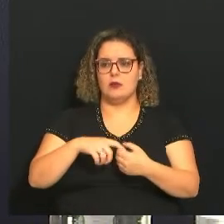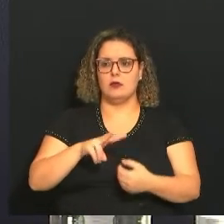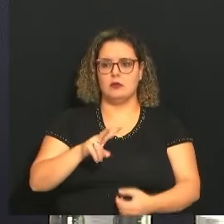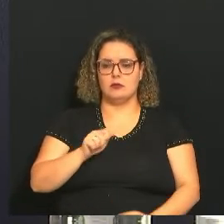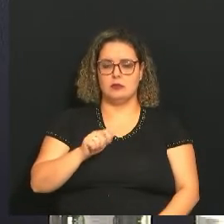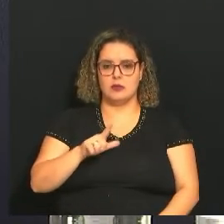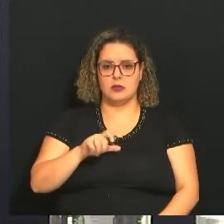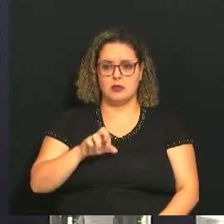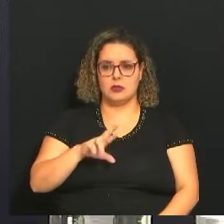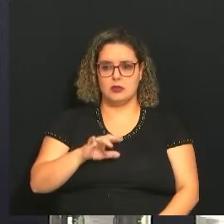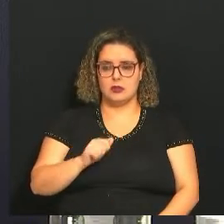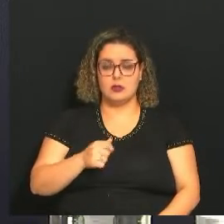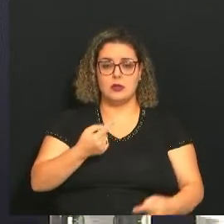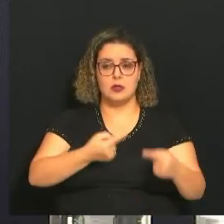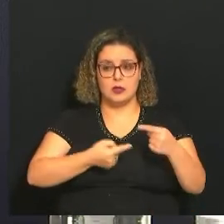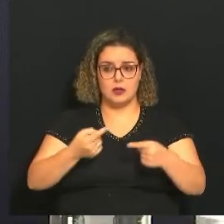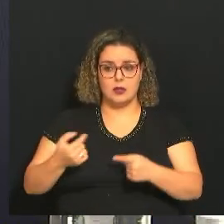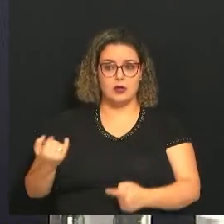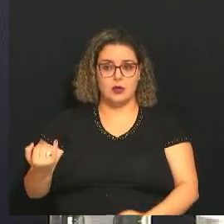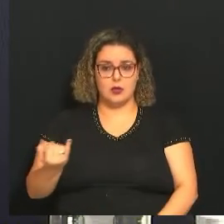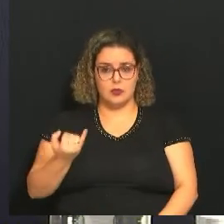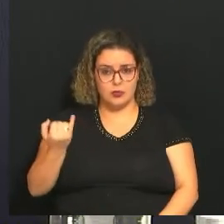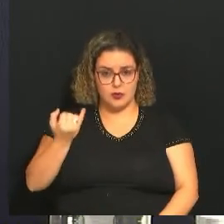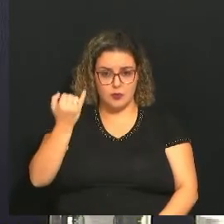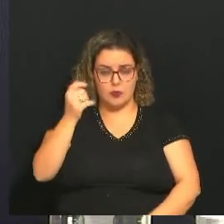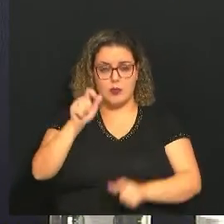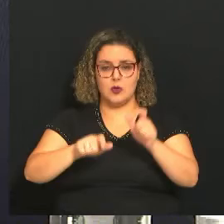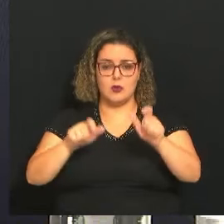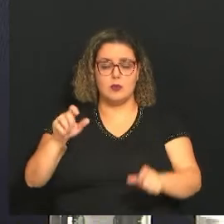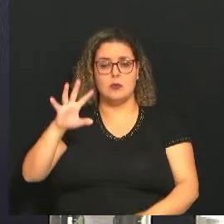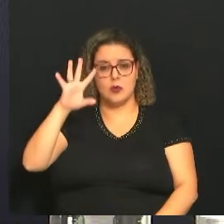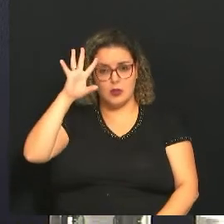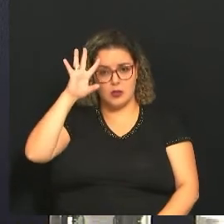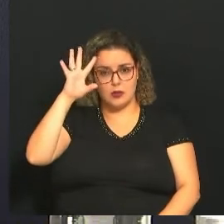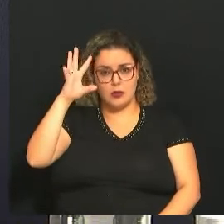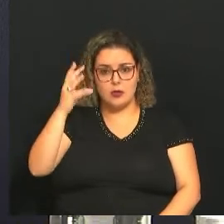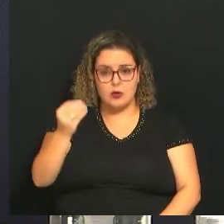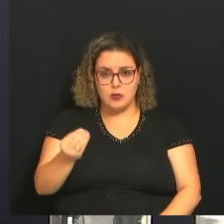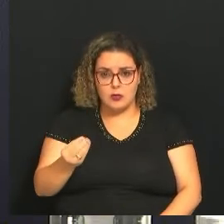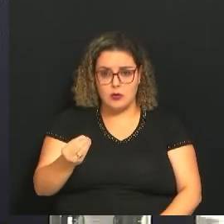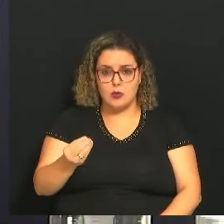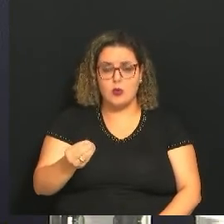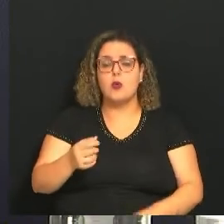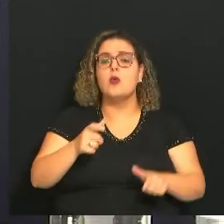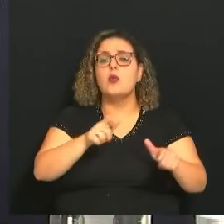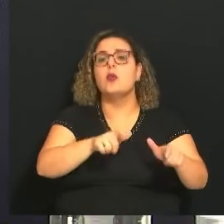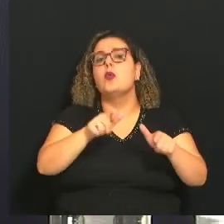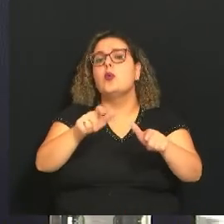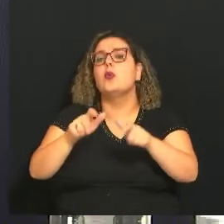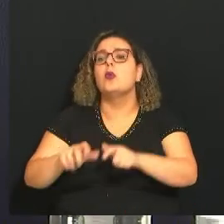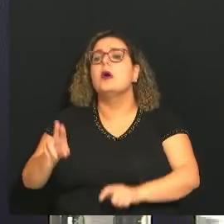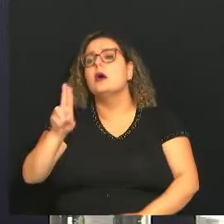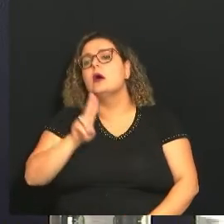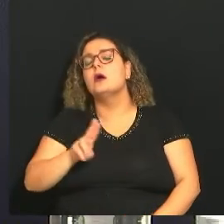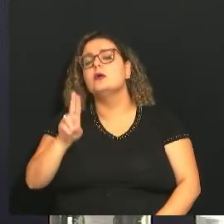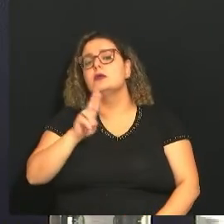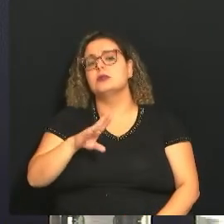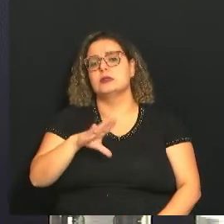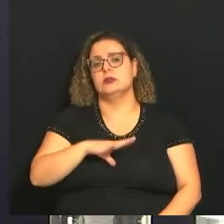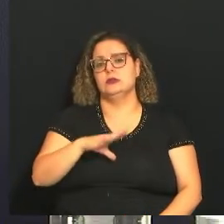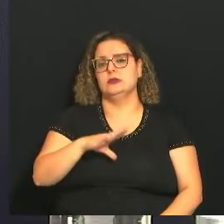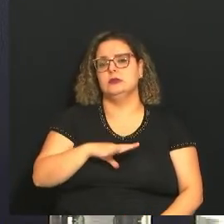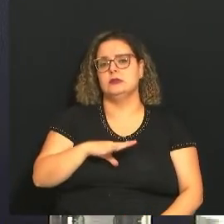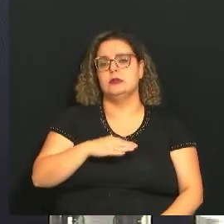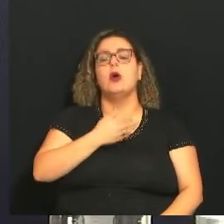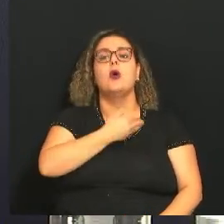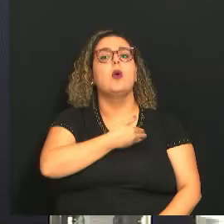seguinte, essa discussão é muito importante para a população compreender onde está sendo aplicado o dinheiro da cidade. O governo